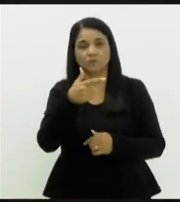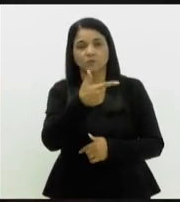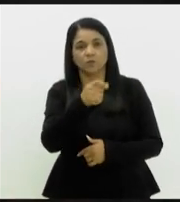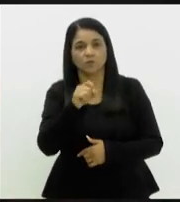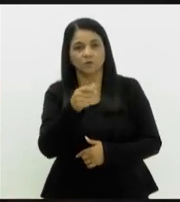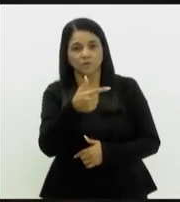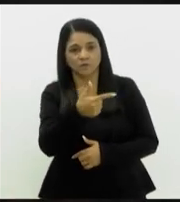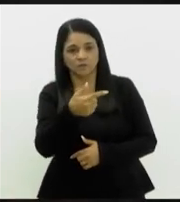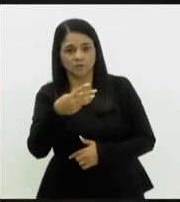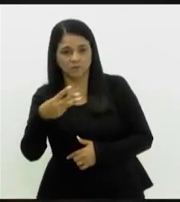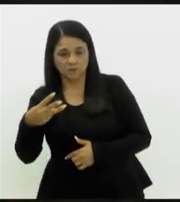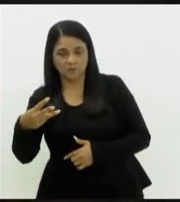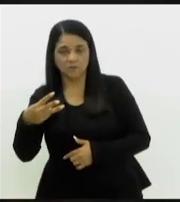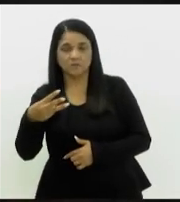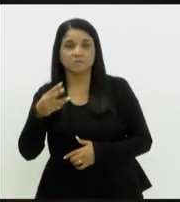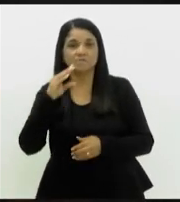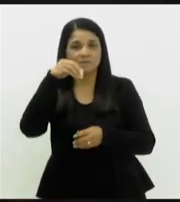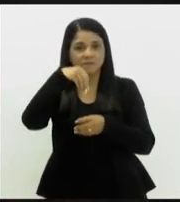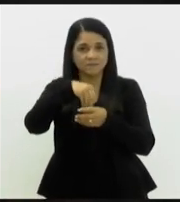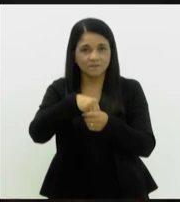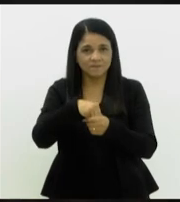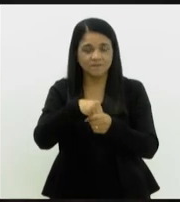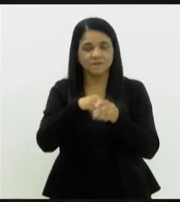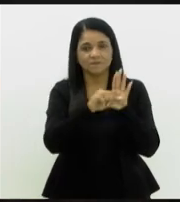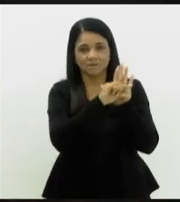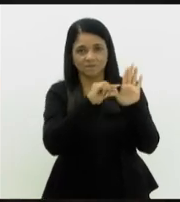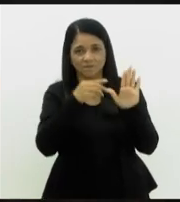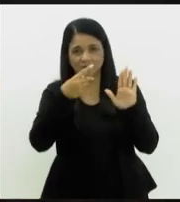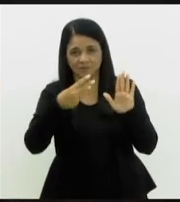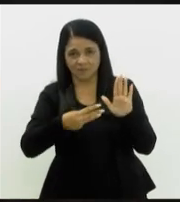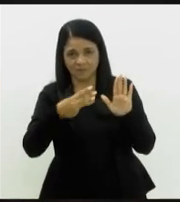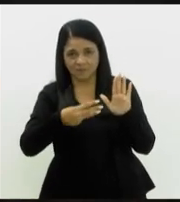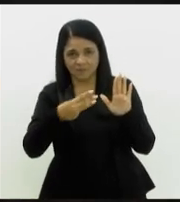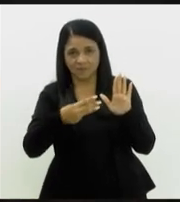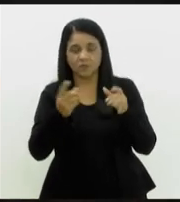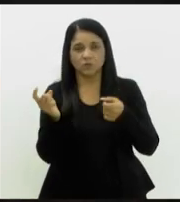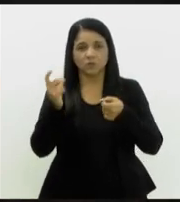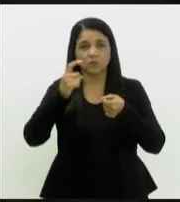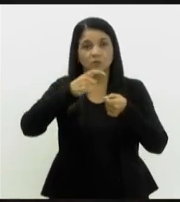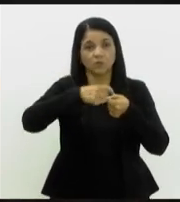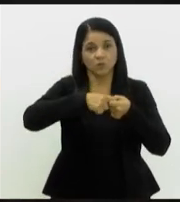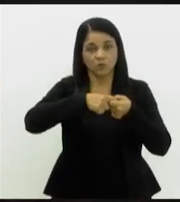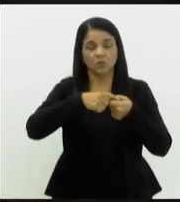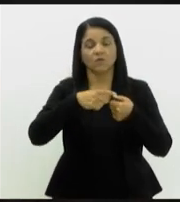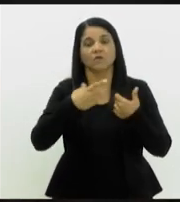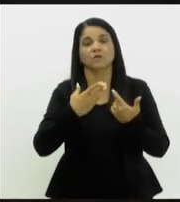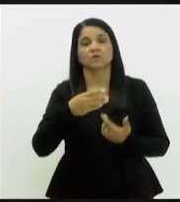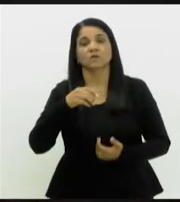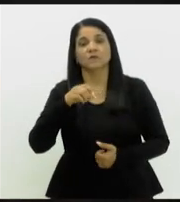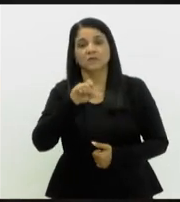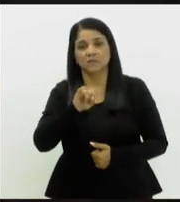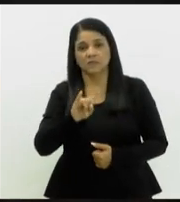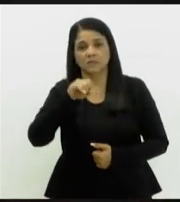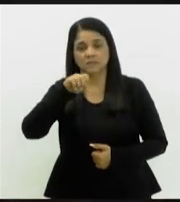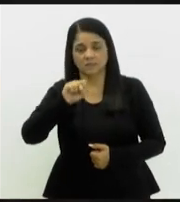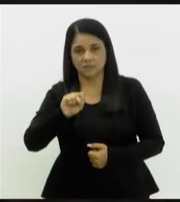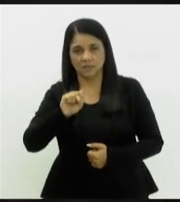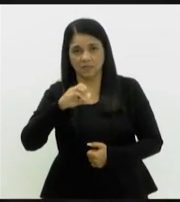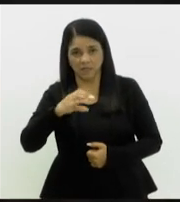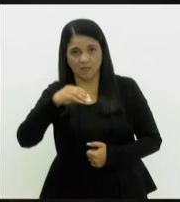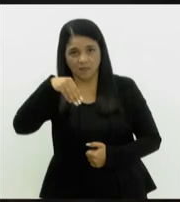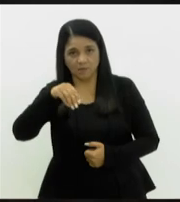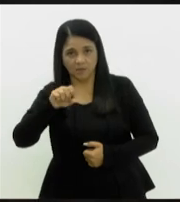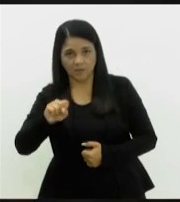38/2023, que internaliza as cláusulas 3ª e 4ª do convênio ICMS número 67, de